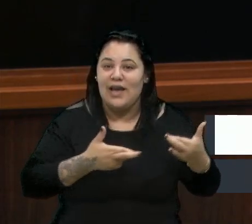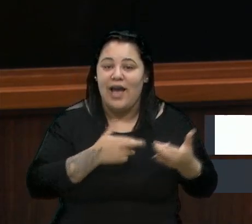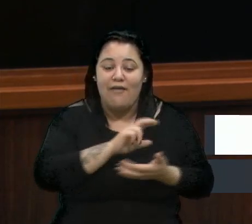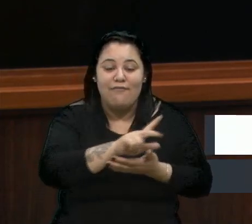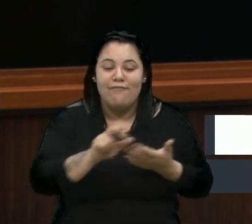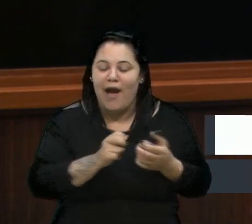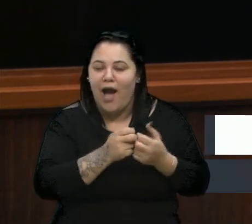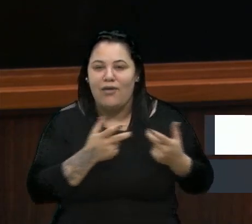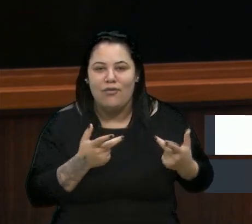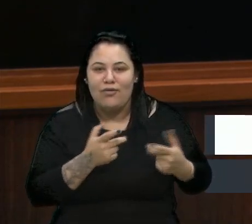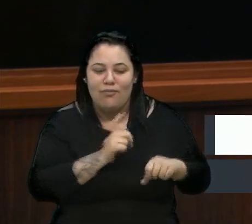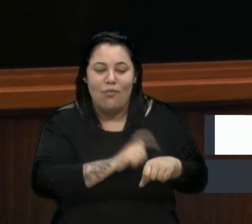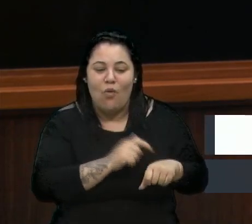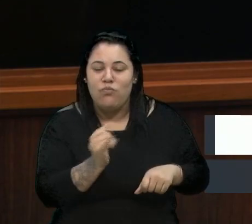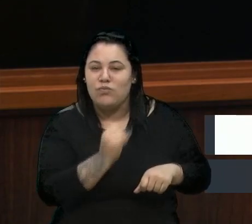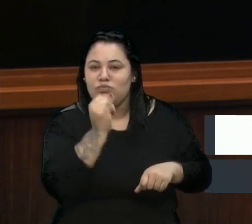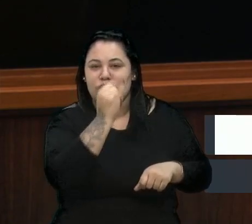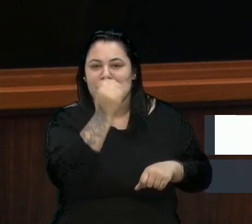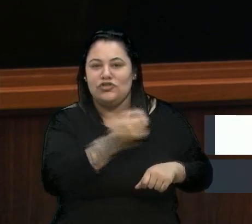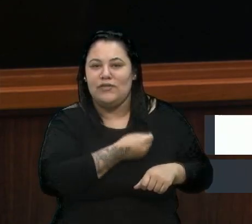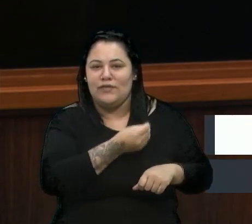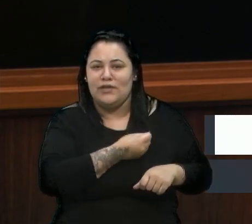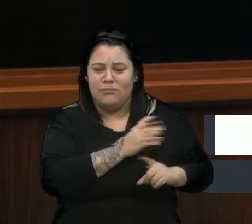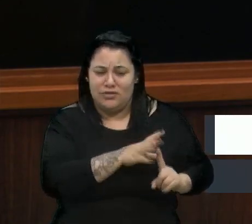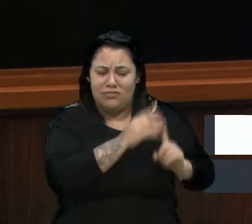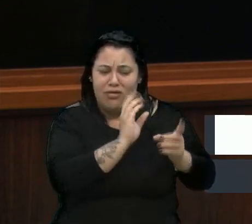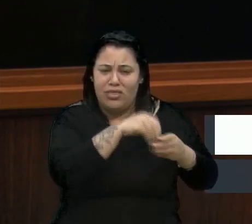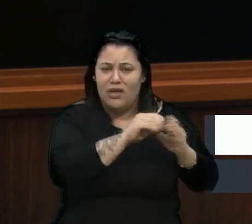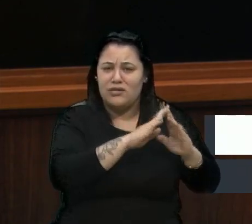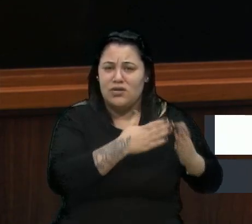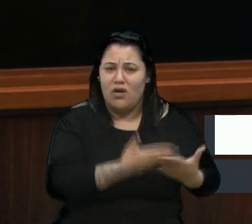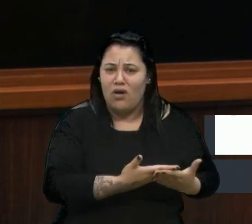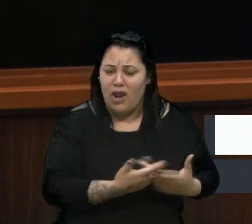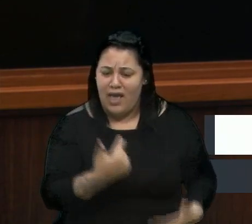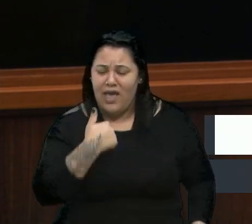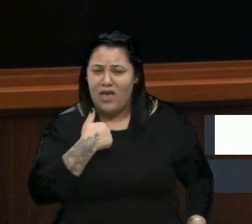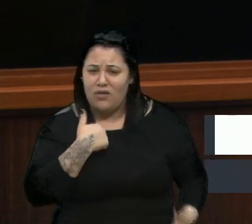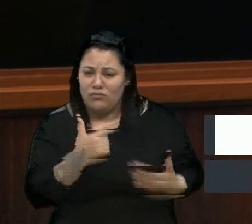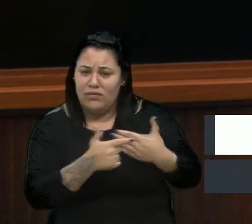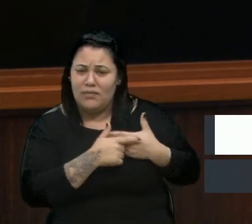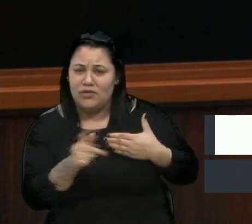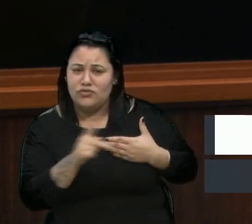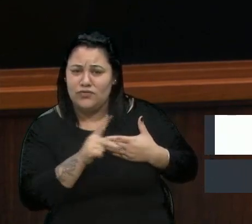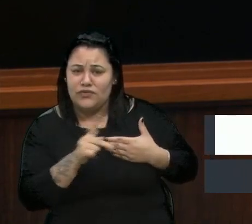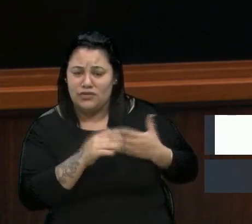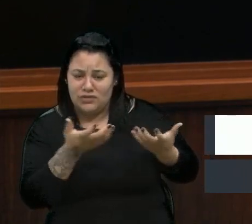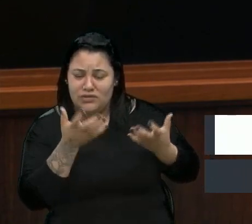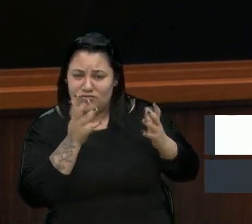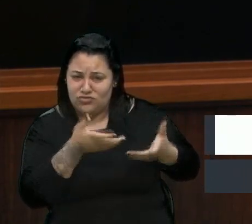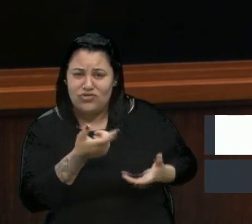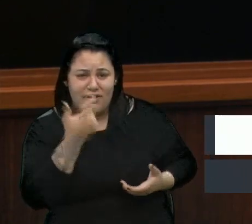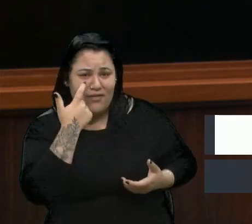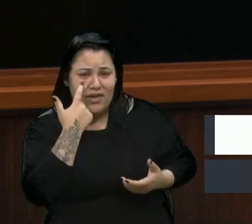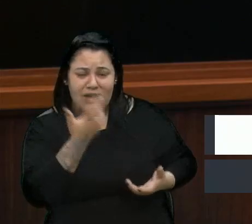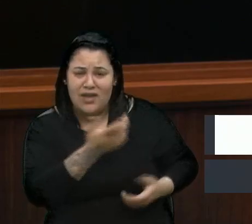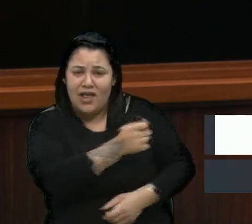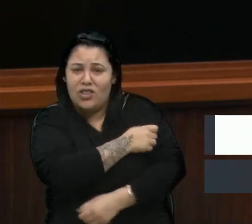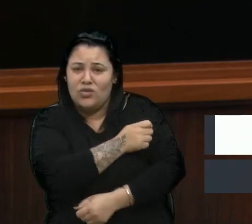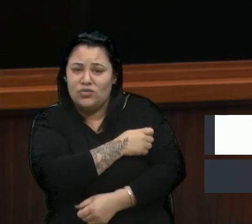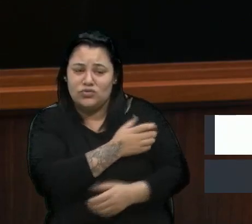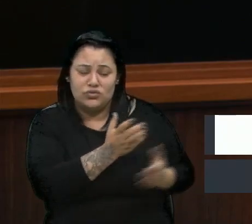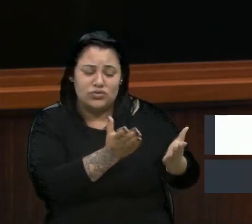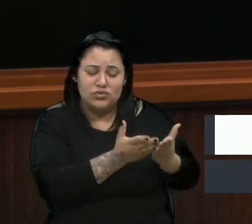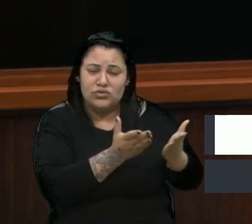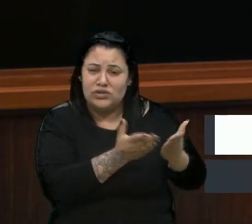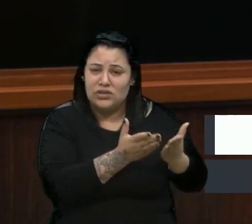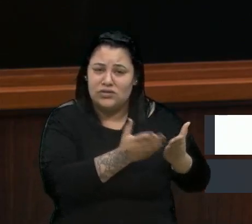momentos importantes, inclusive nas escolas. Eu, como professora, já vi alunos, estudantes